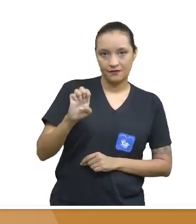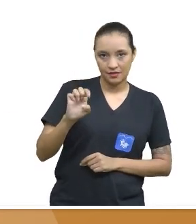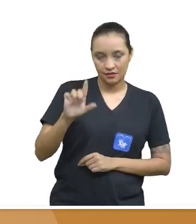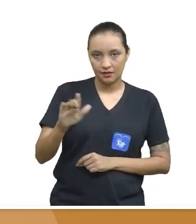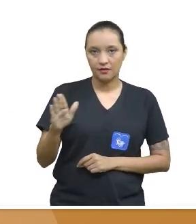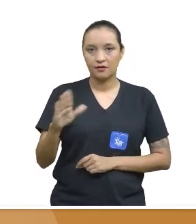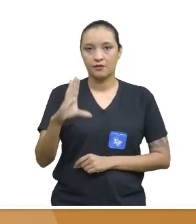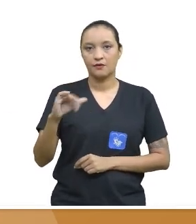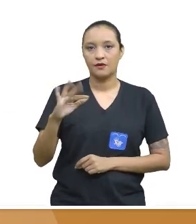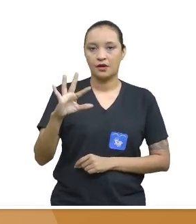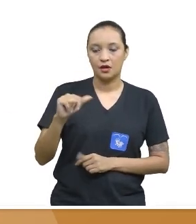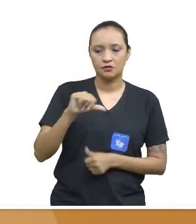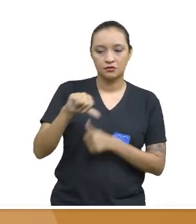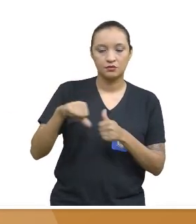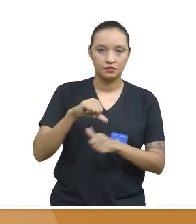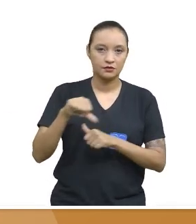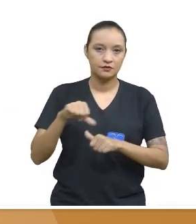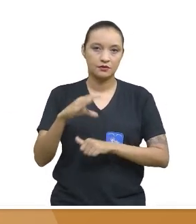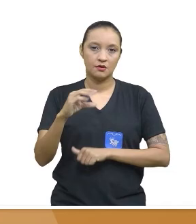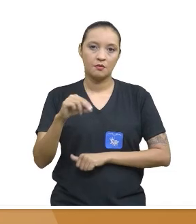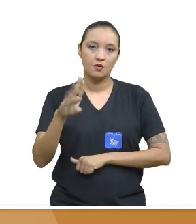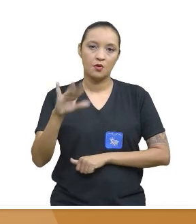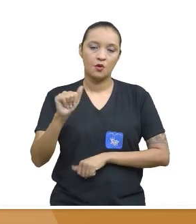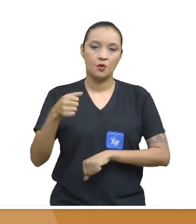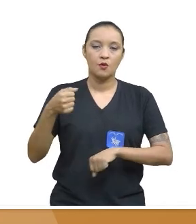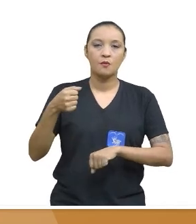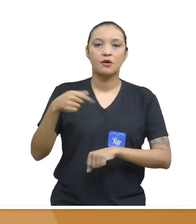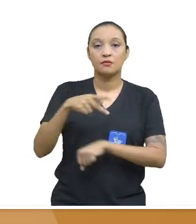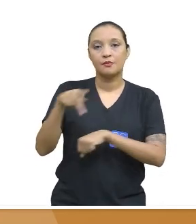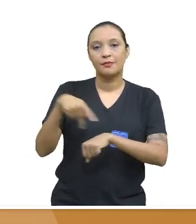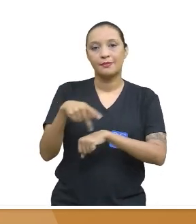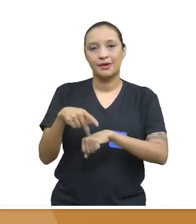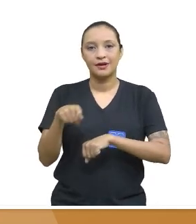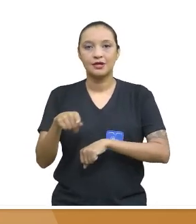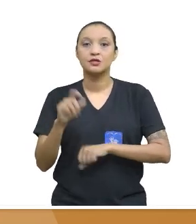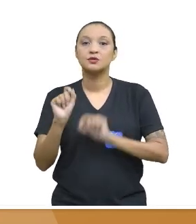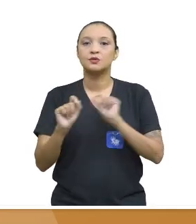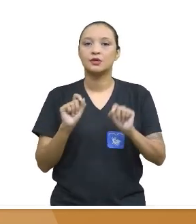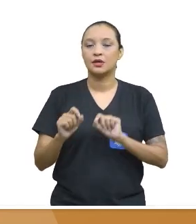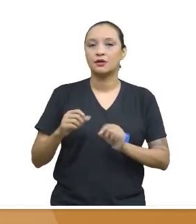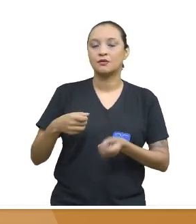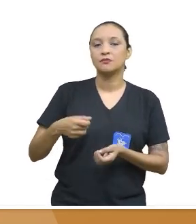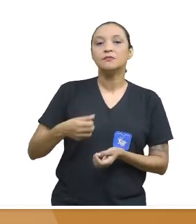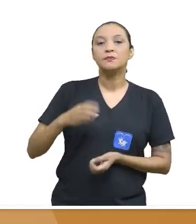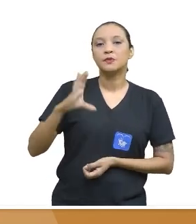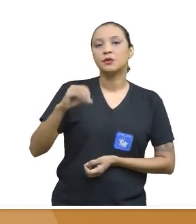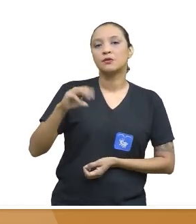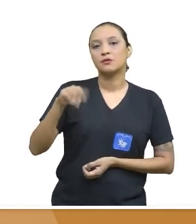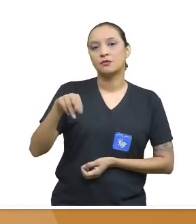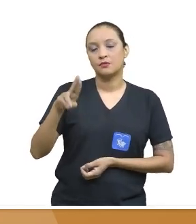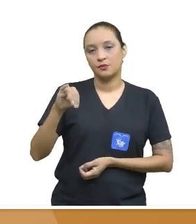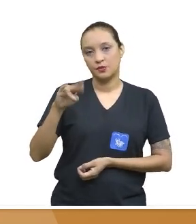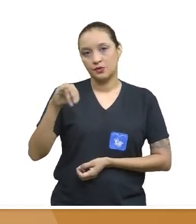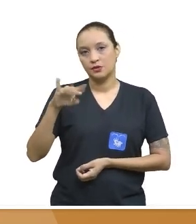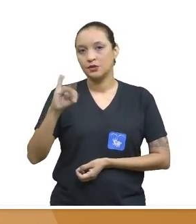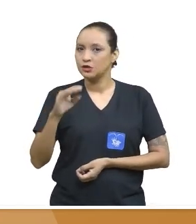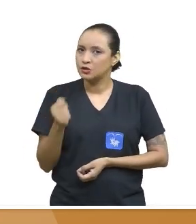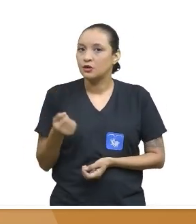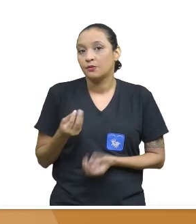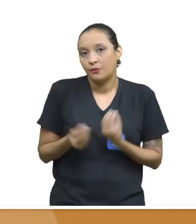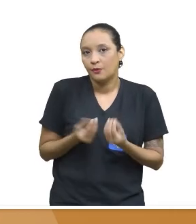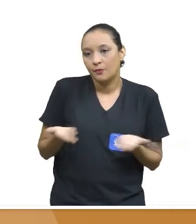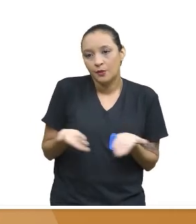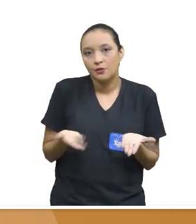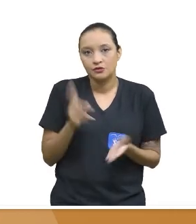grupo que transformou Cuba em um país comunista como é hoje, tá? Mas antes aquilo ali era um quintal dos Estados Unidos. Então, a doutrina